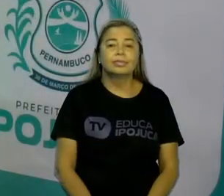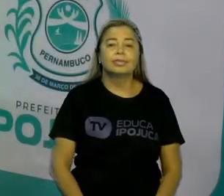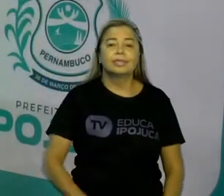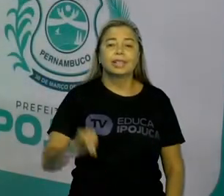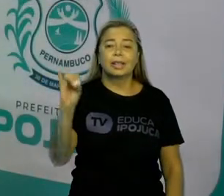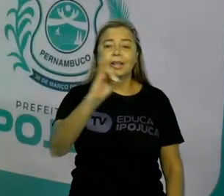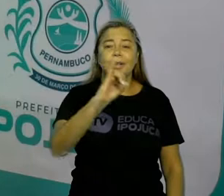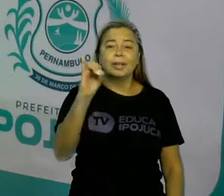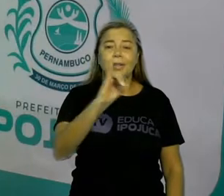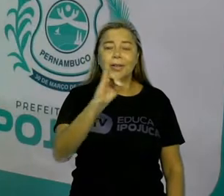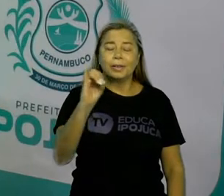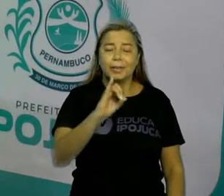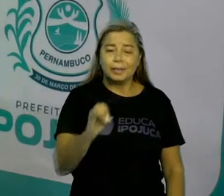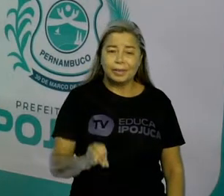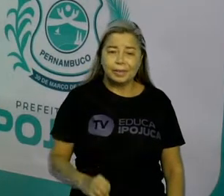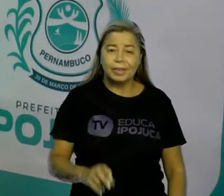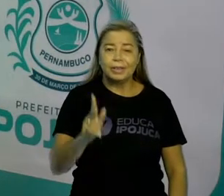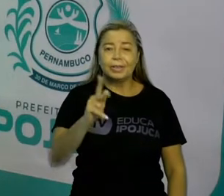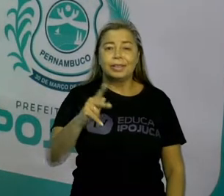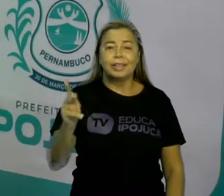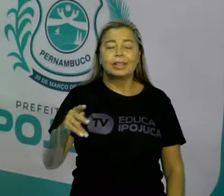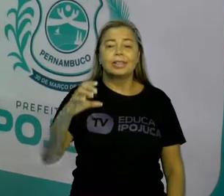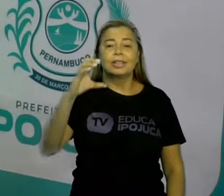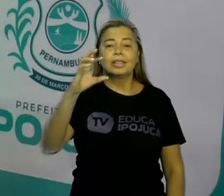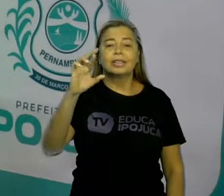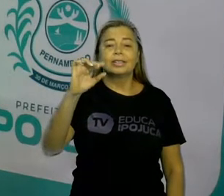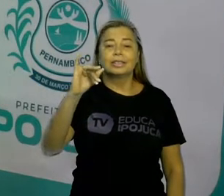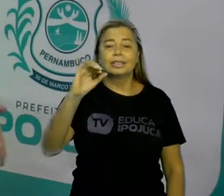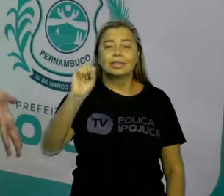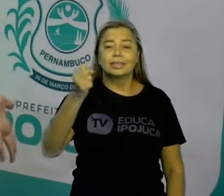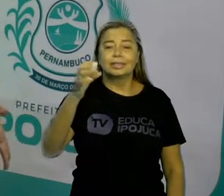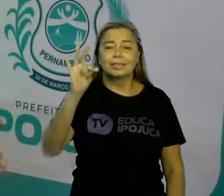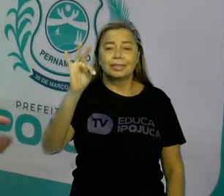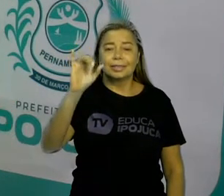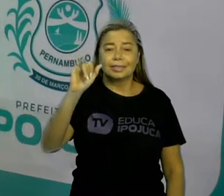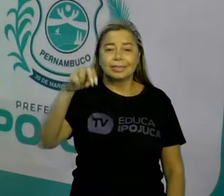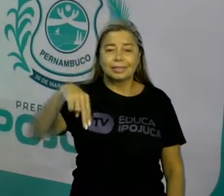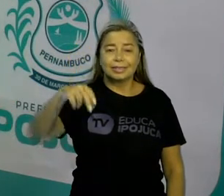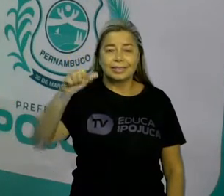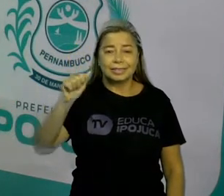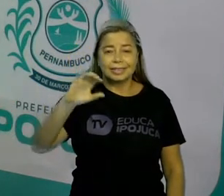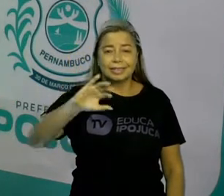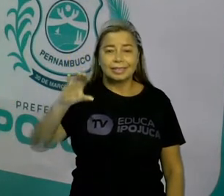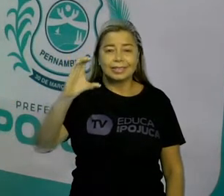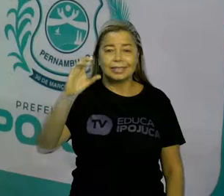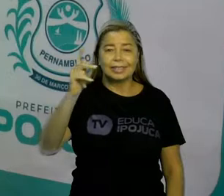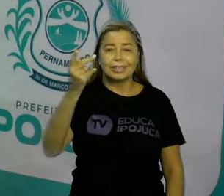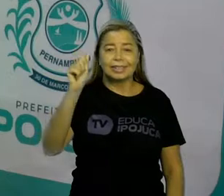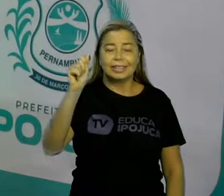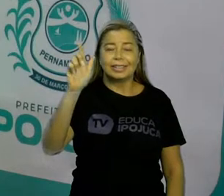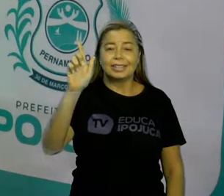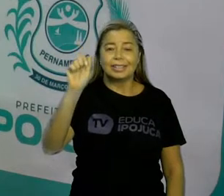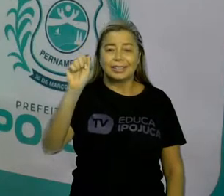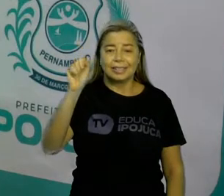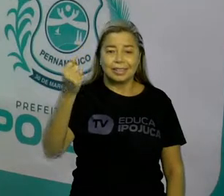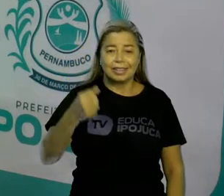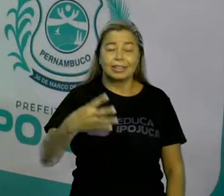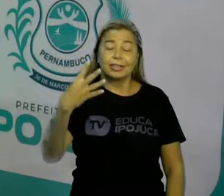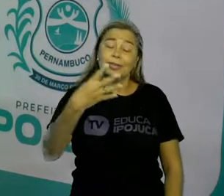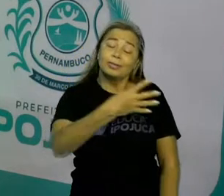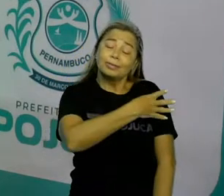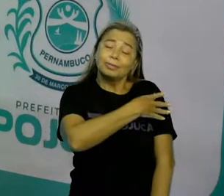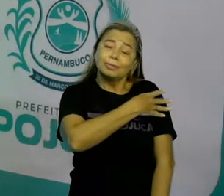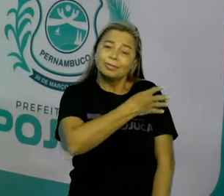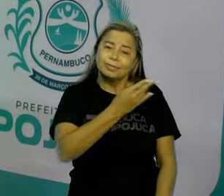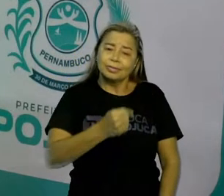Olá, meu nome é Cristina Chagas, sou professora do quarto ano e hoje nós vamos ter uma aula de geografia.